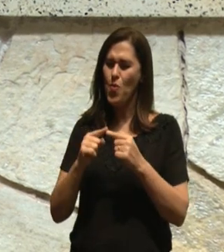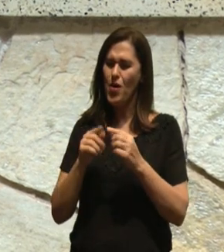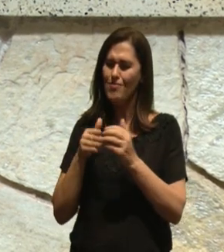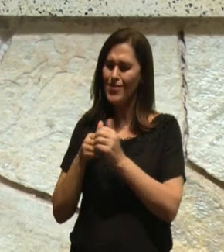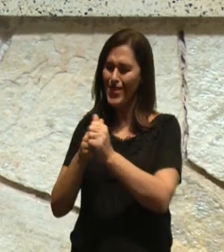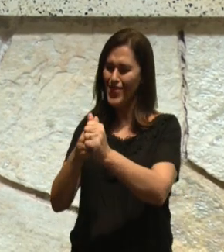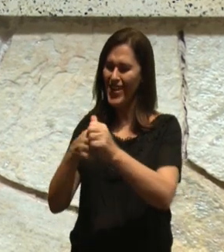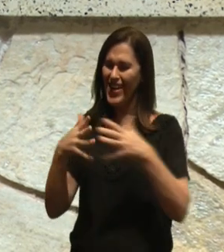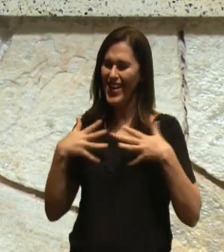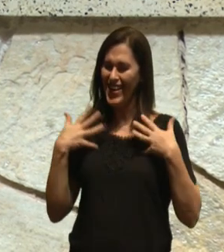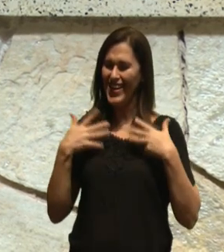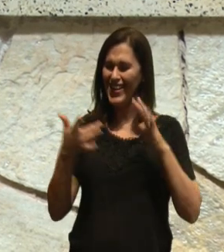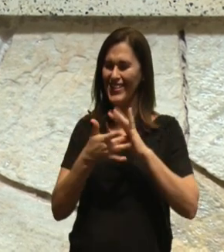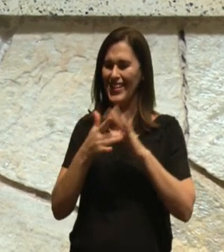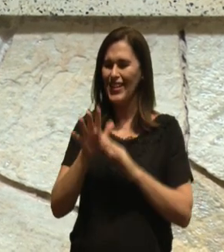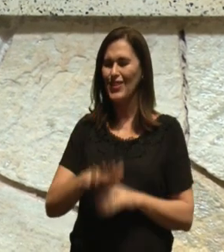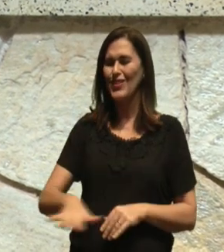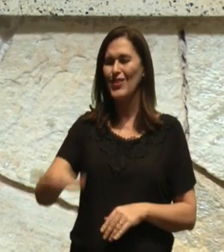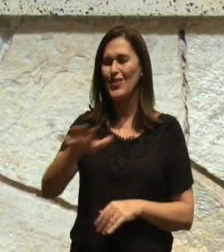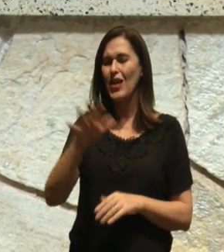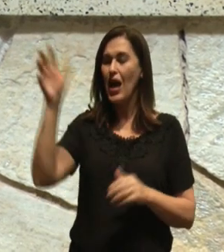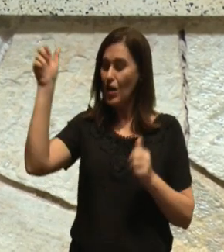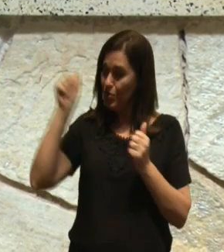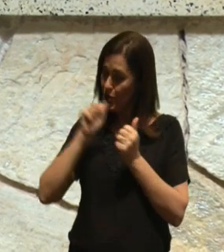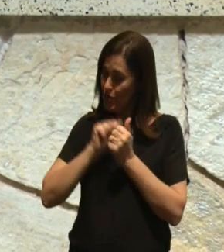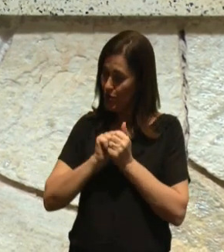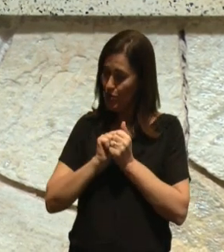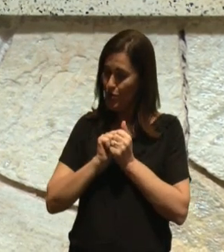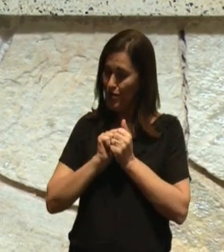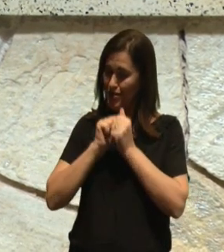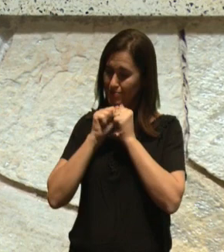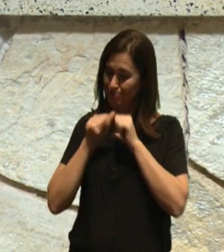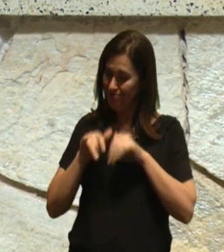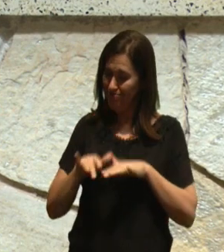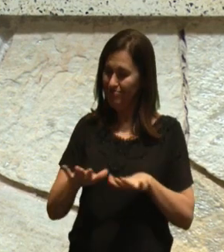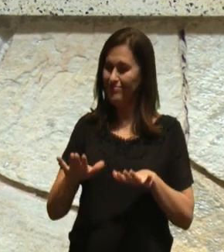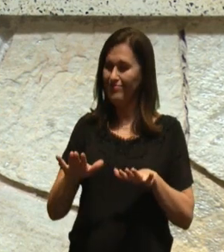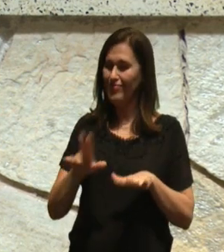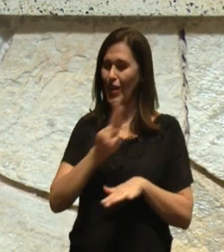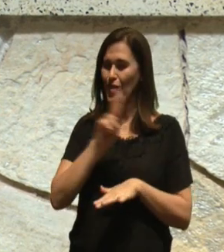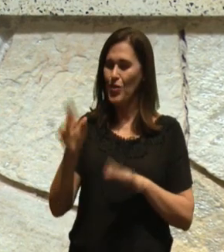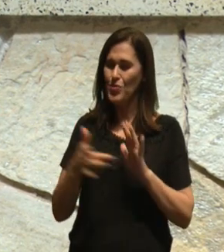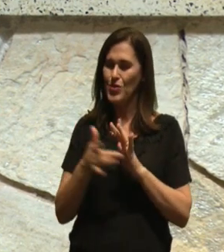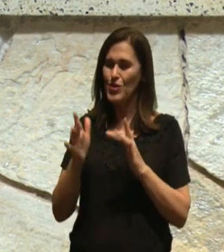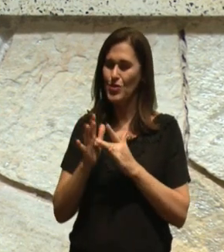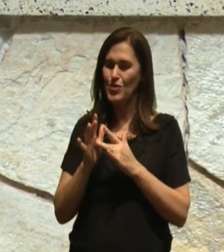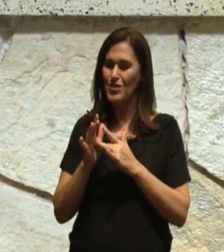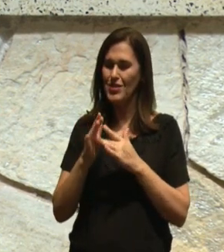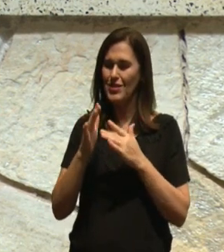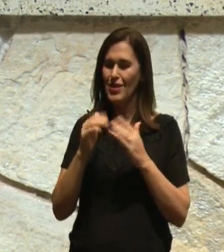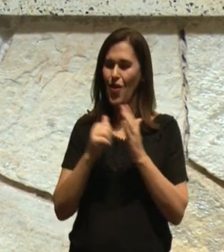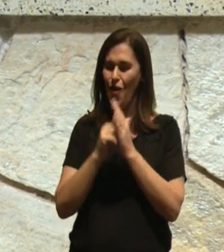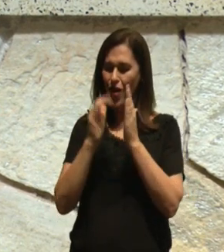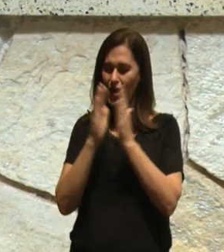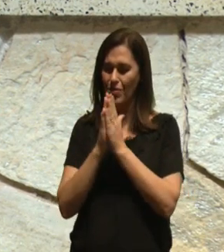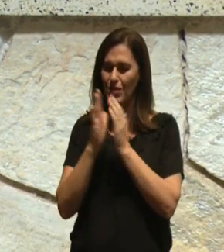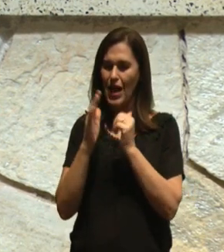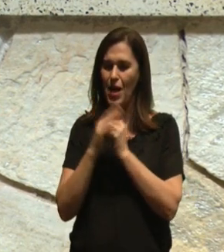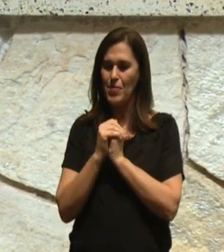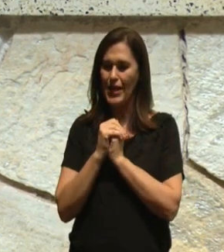a alegria de Jesus a todos. Seja conosco, continua conosco nesta noite. Em nome de Jesus nós oramos.